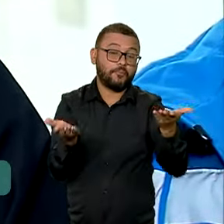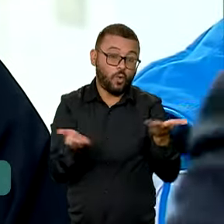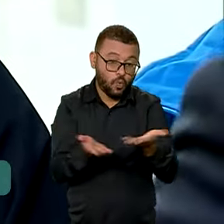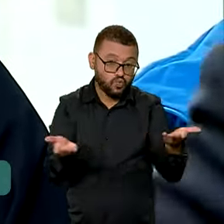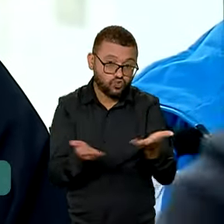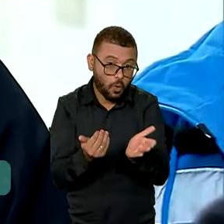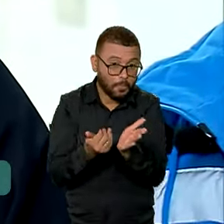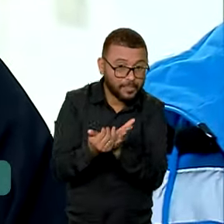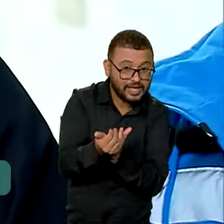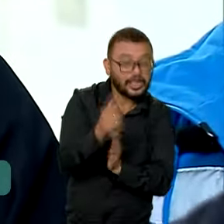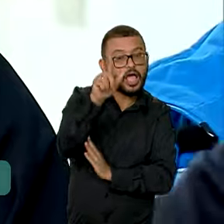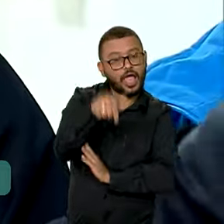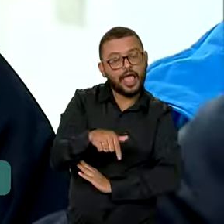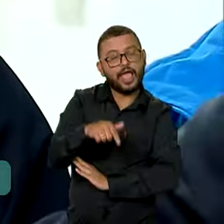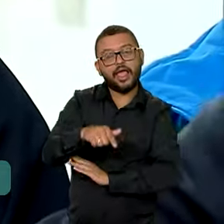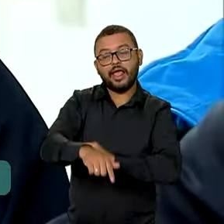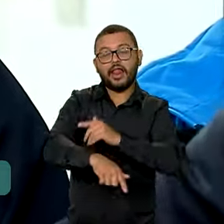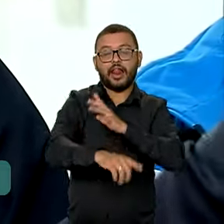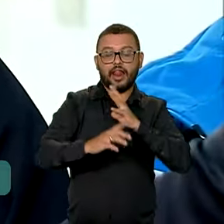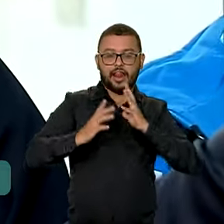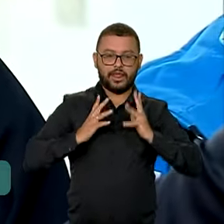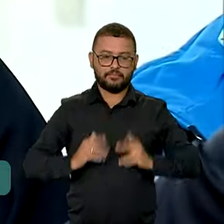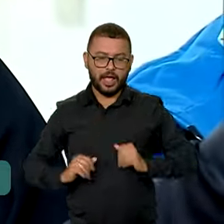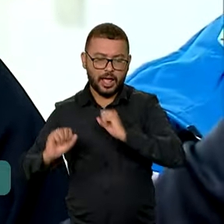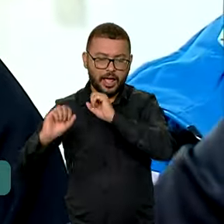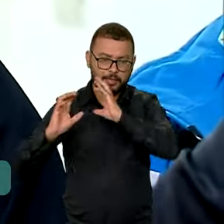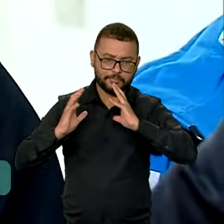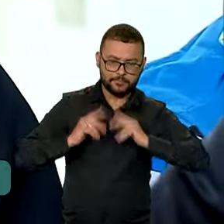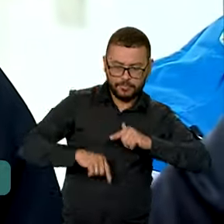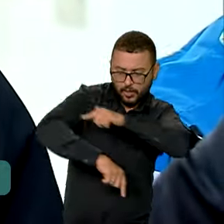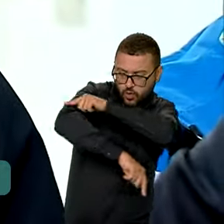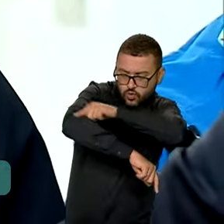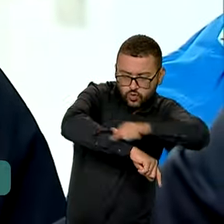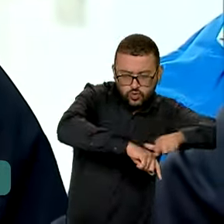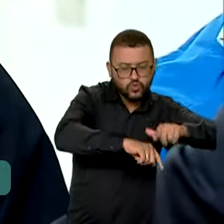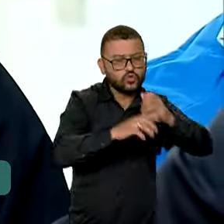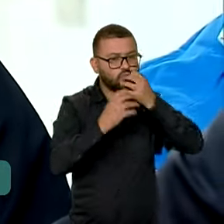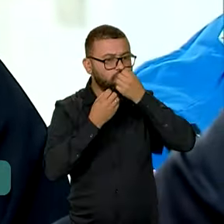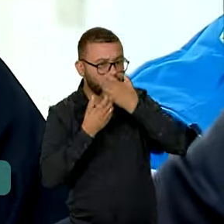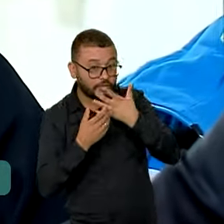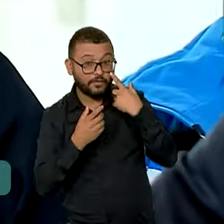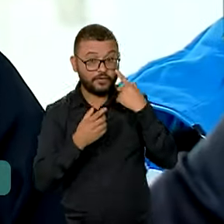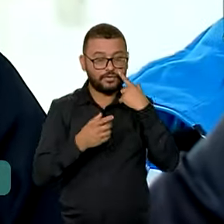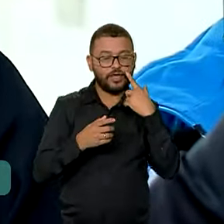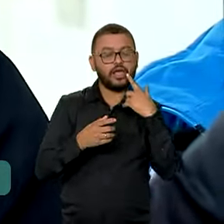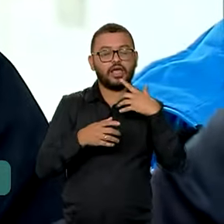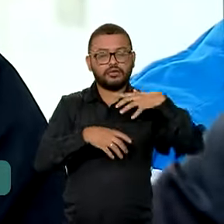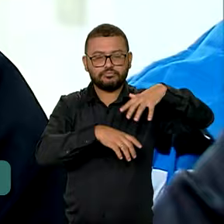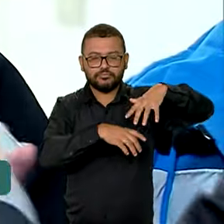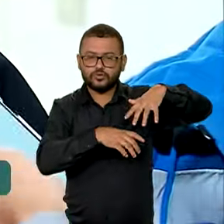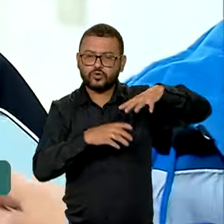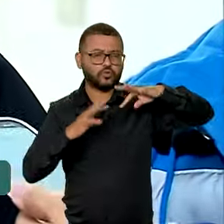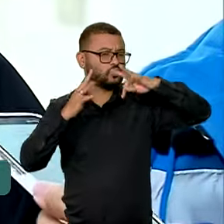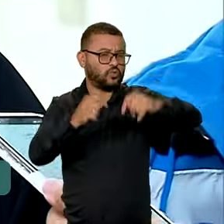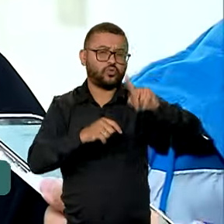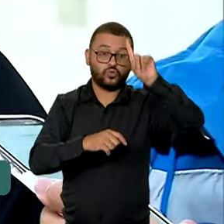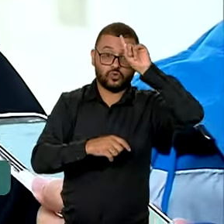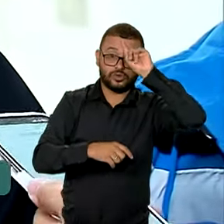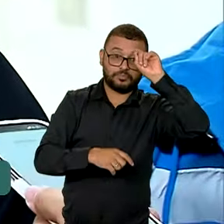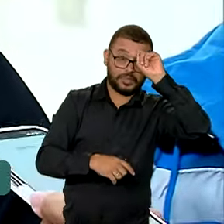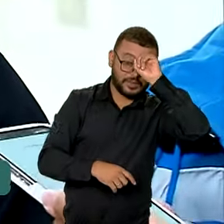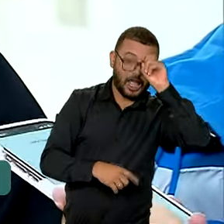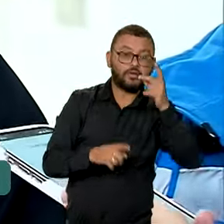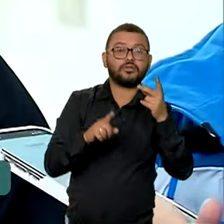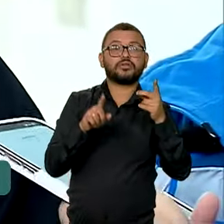iniciou o trabalho de limpeza, né? Entrou muito forte o trabalho de limpeza em todas as áreas do hospital,